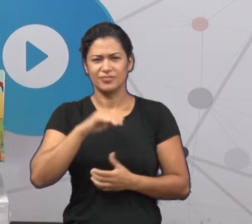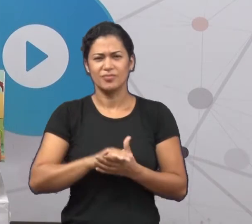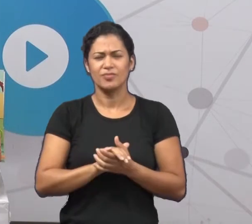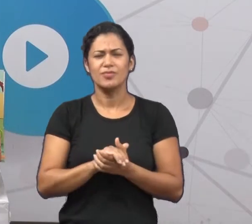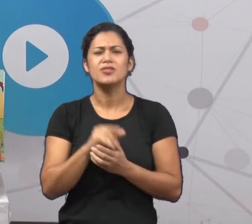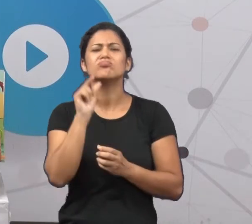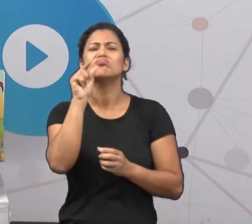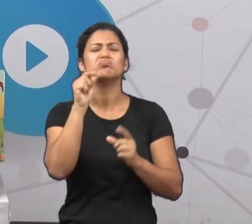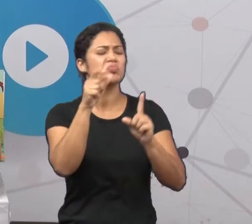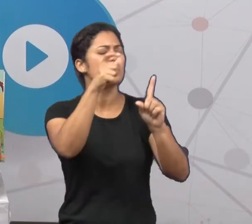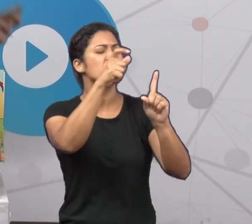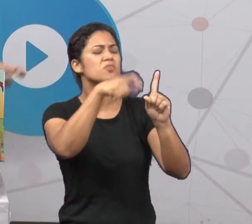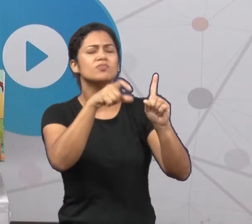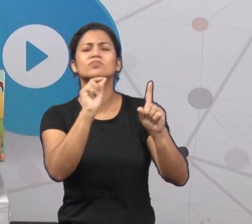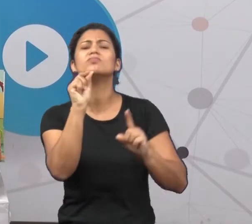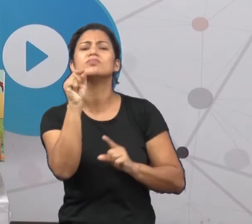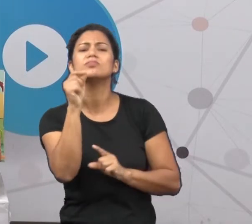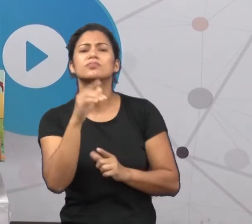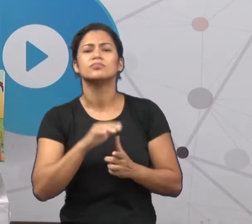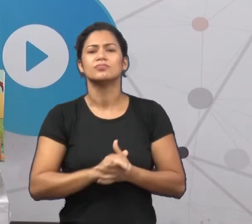Quem eram os personagens dessa história?